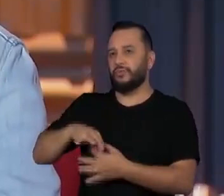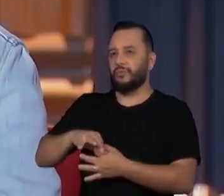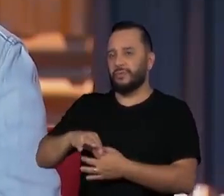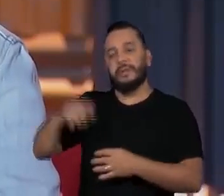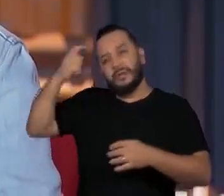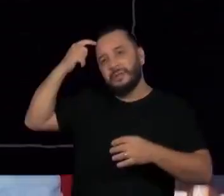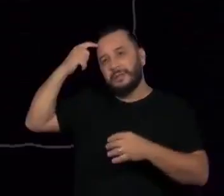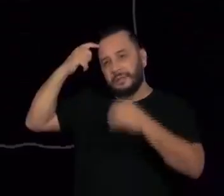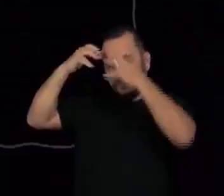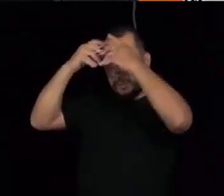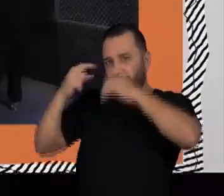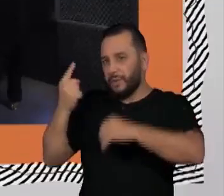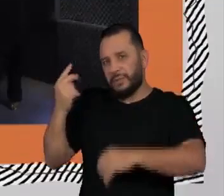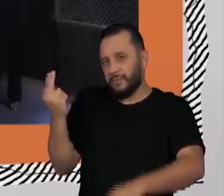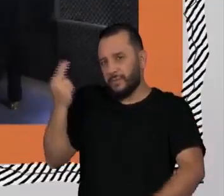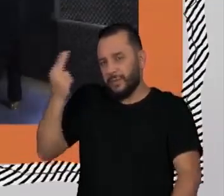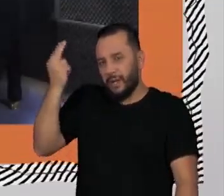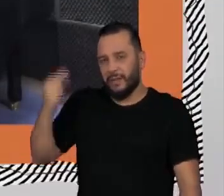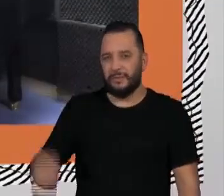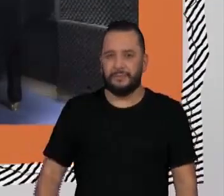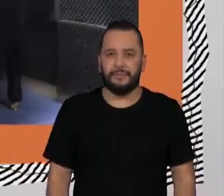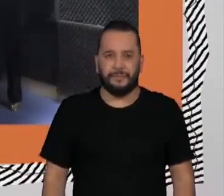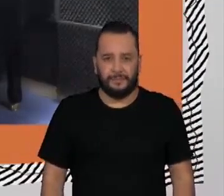sério vou sozinho não vai tocar lá